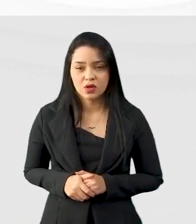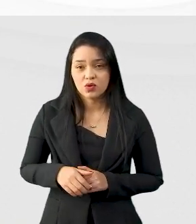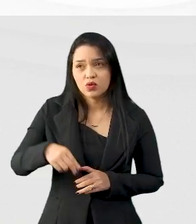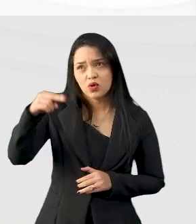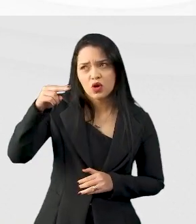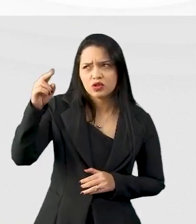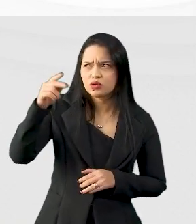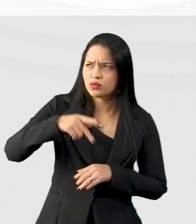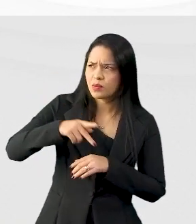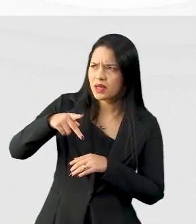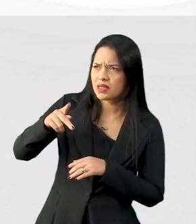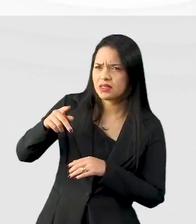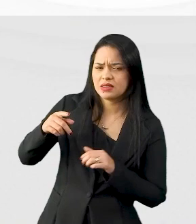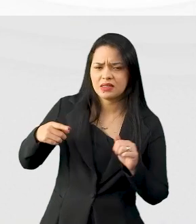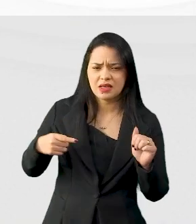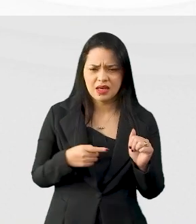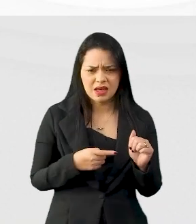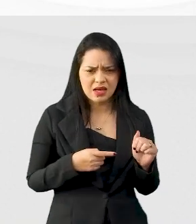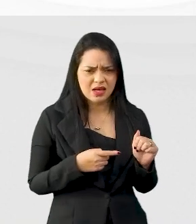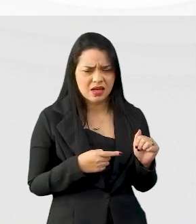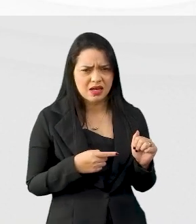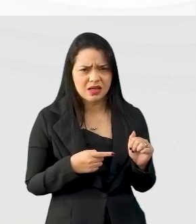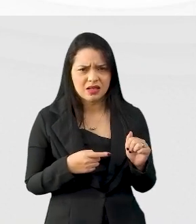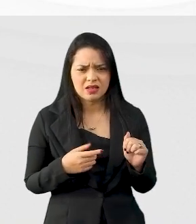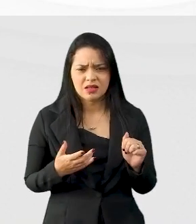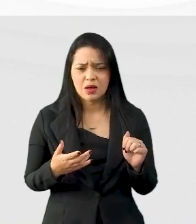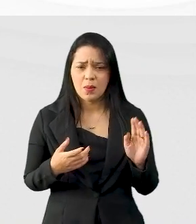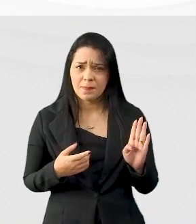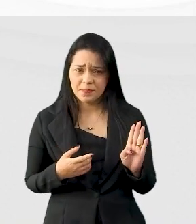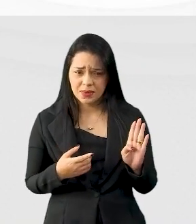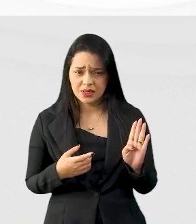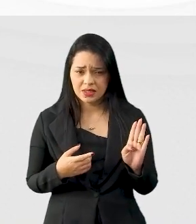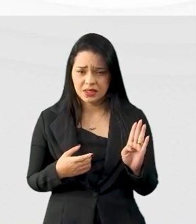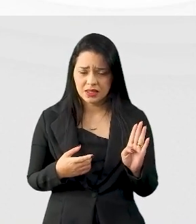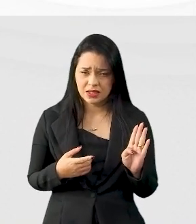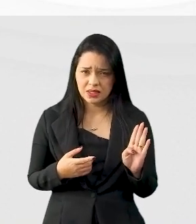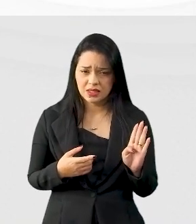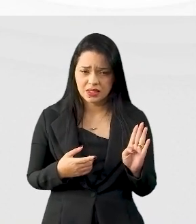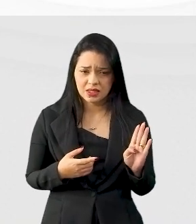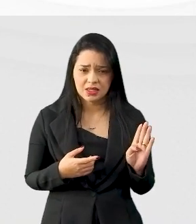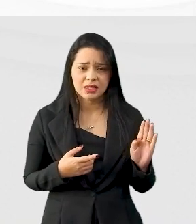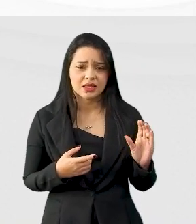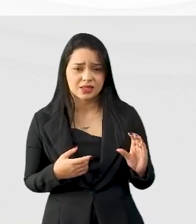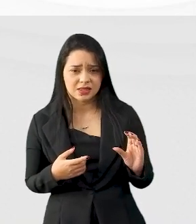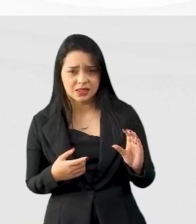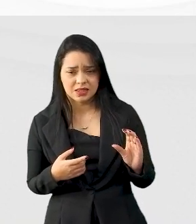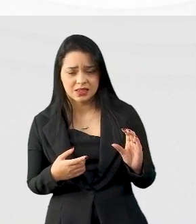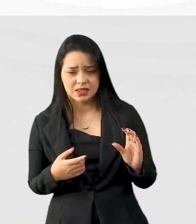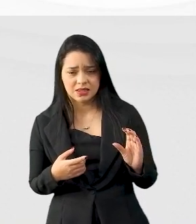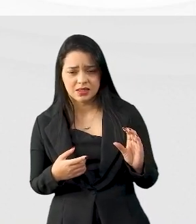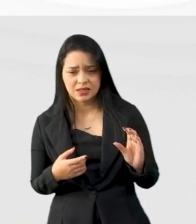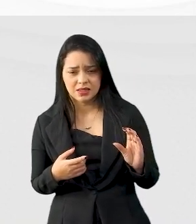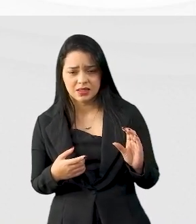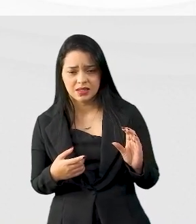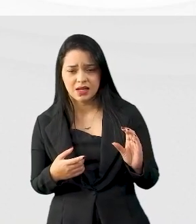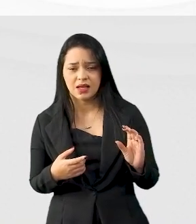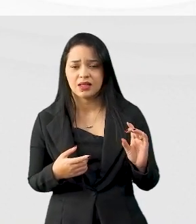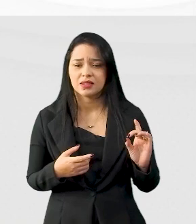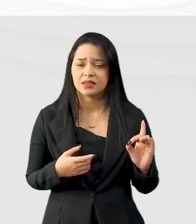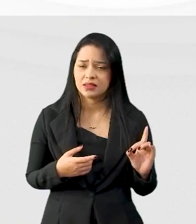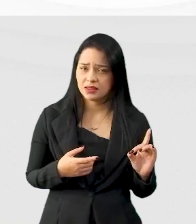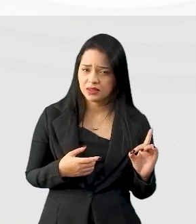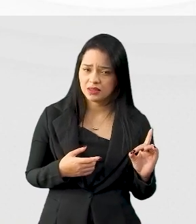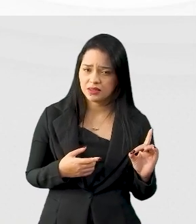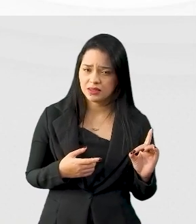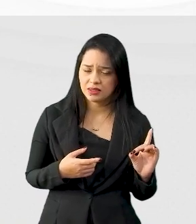do país, gente, letra A é a Ponta dos Seixas na Paraíba, letra B é o Arroio Chuí no Rio Grande do Sul, letra C é a nascente do